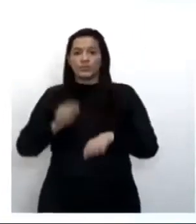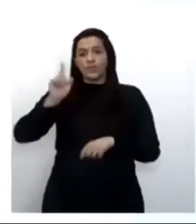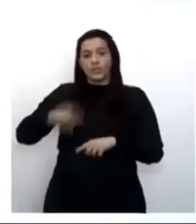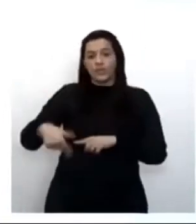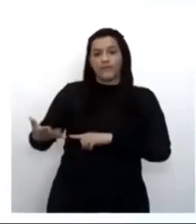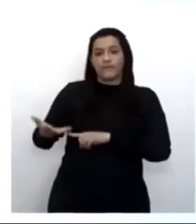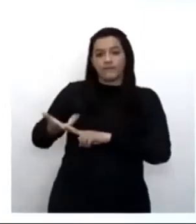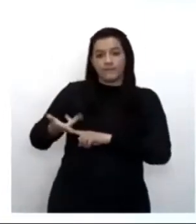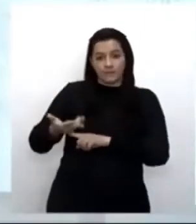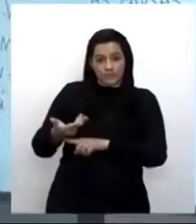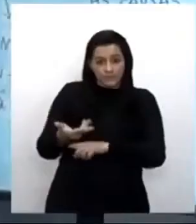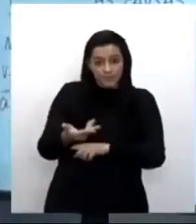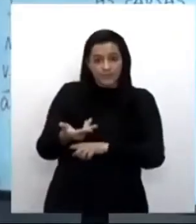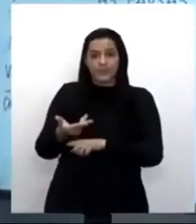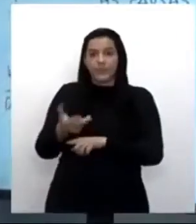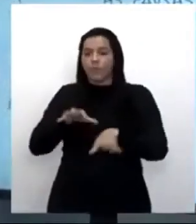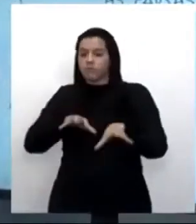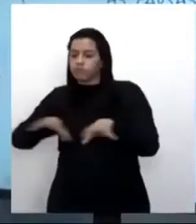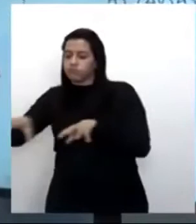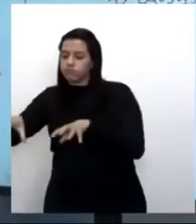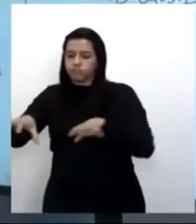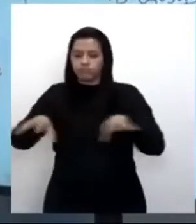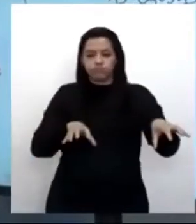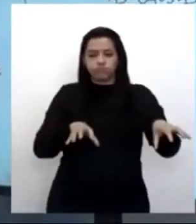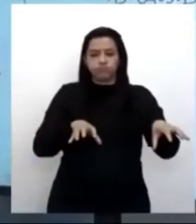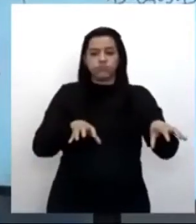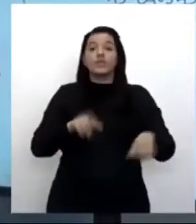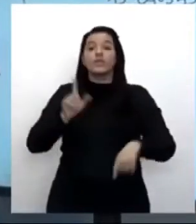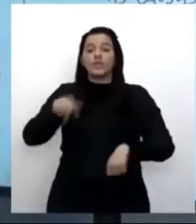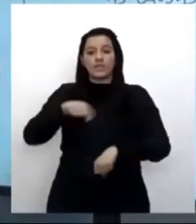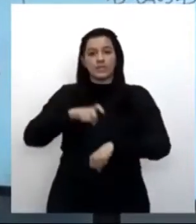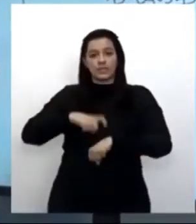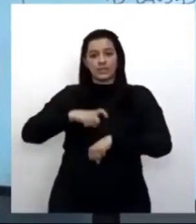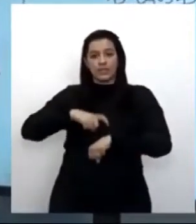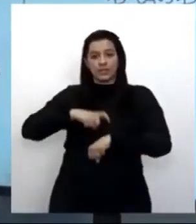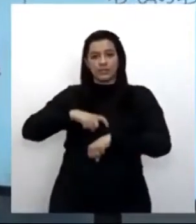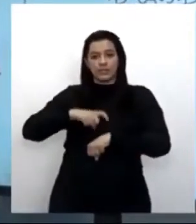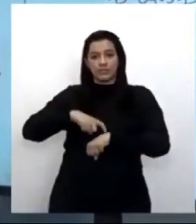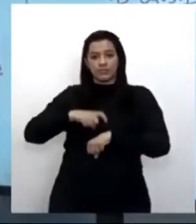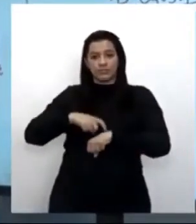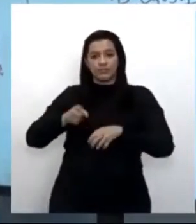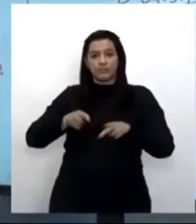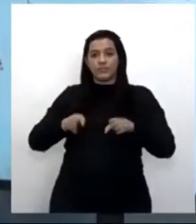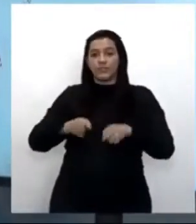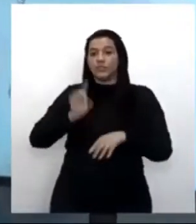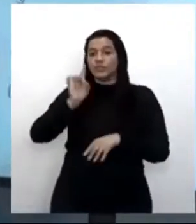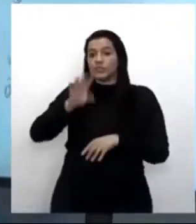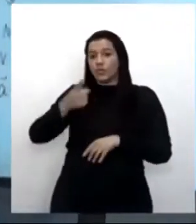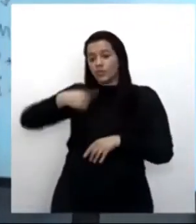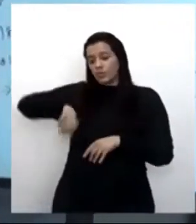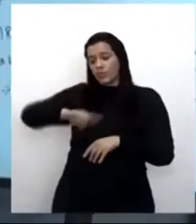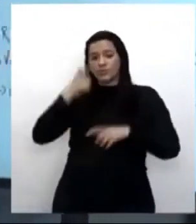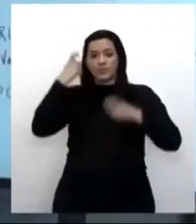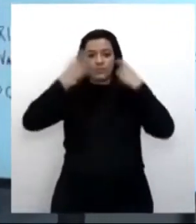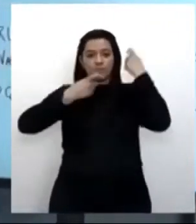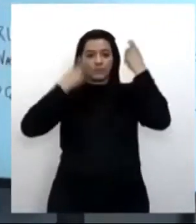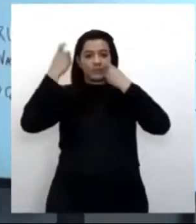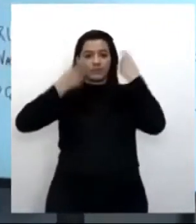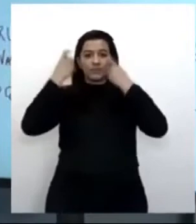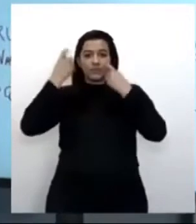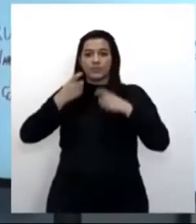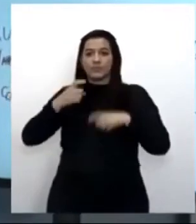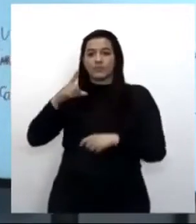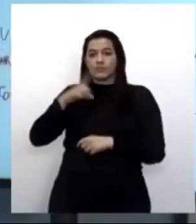velocidade, deslocamento e tempo. Só. Nossa preocupação agora com a cinemática, por enquanto,